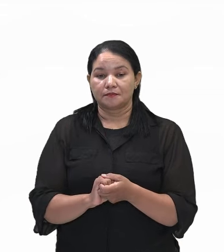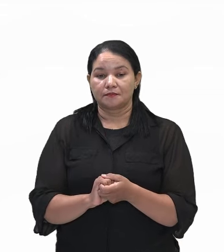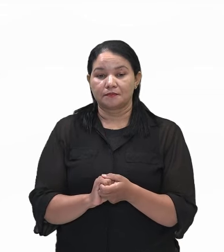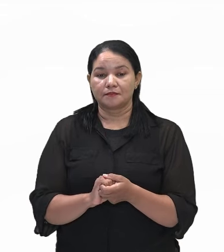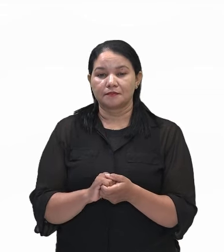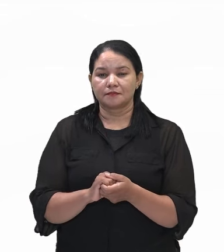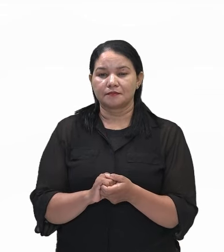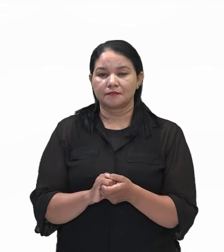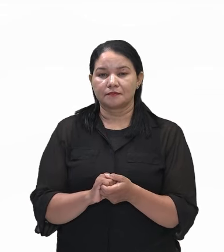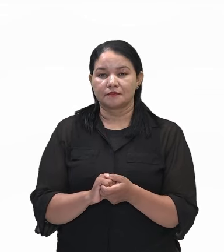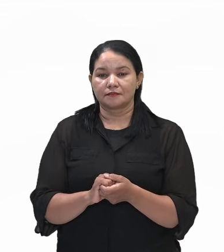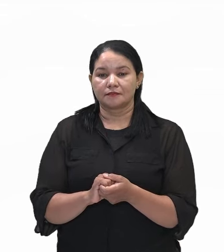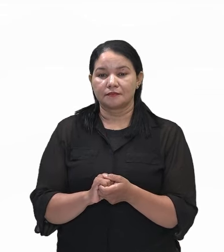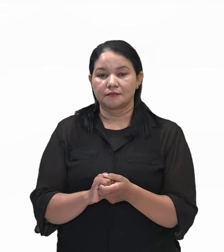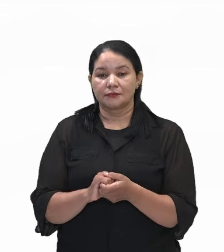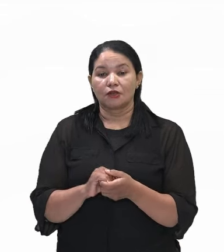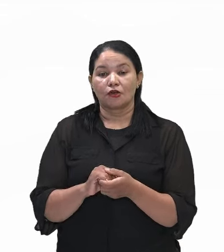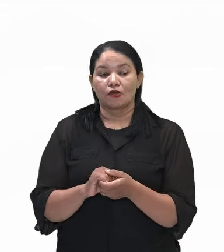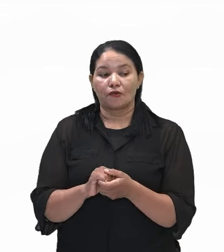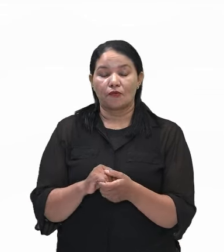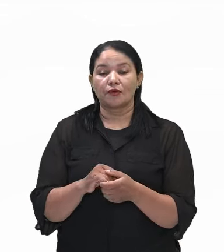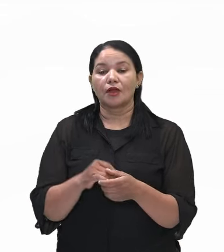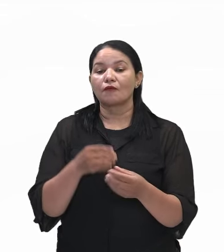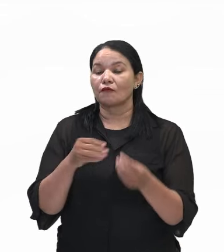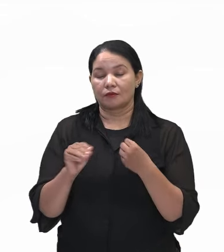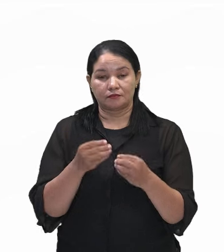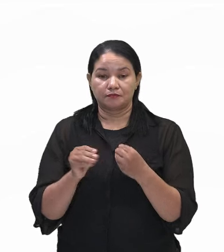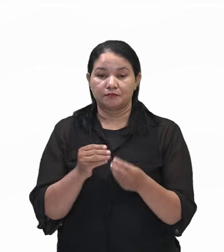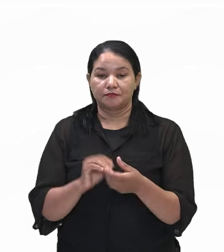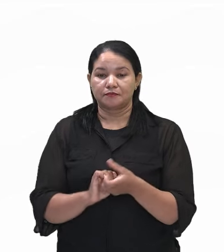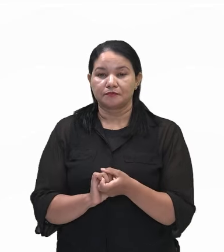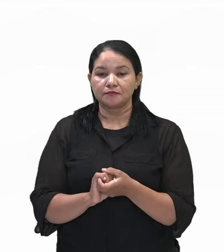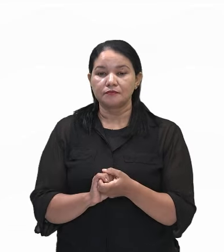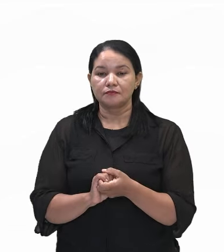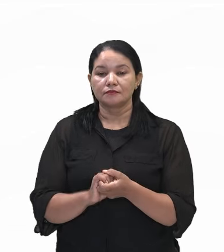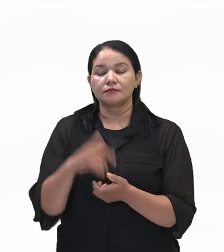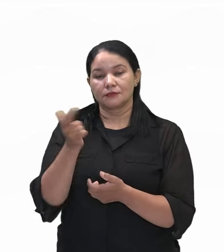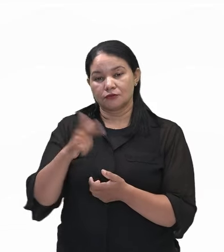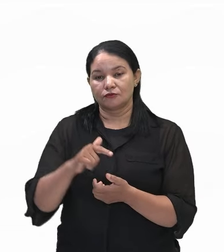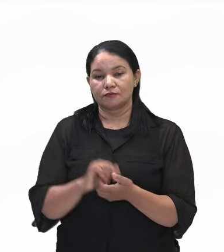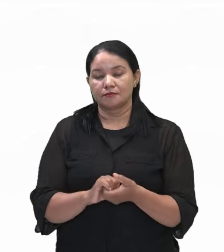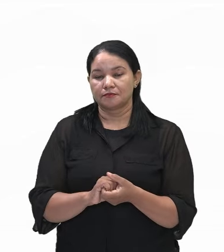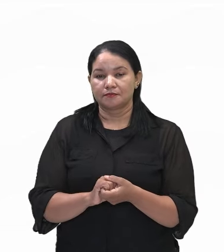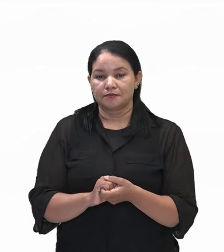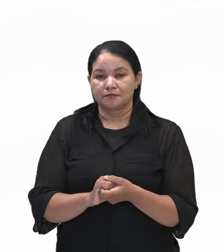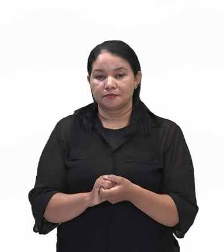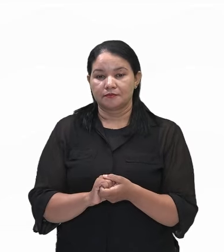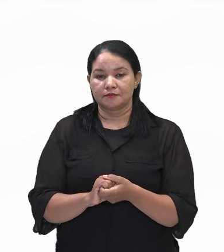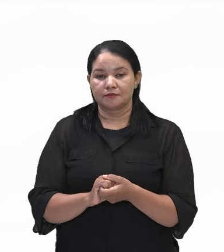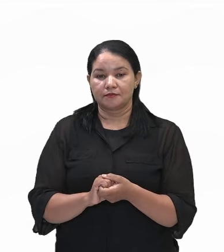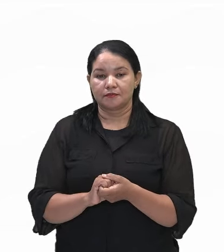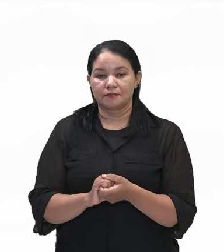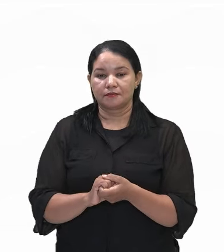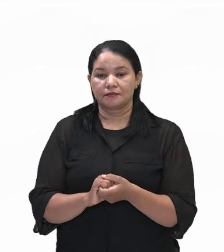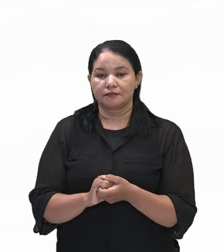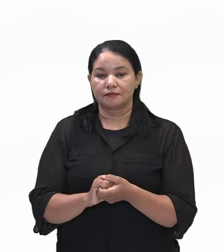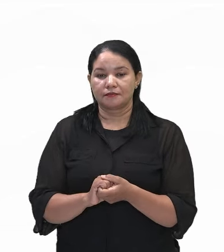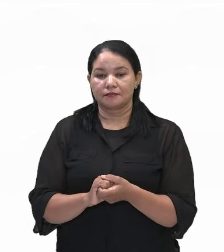Flexibility. Flexibilidade. Flexibility. Flexibilidade. Strength